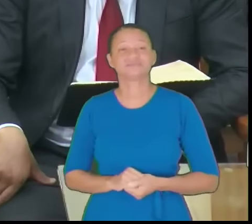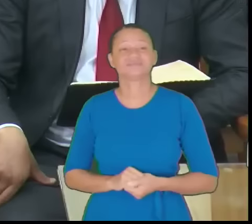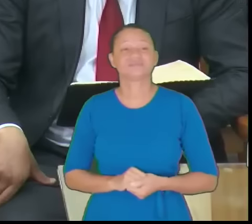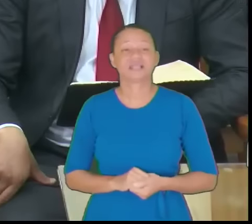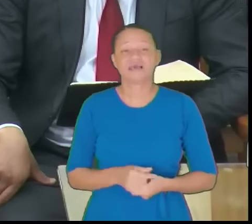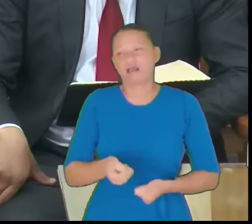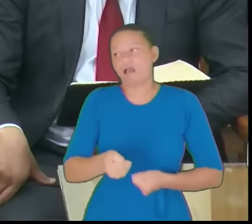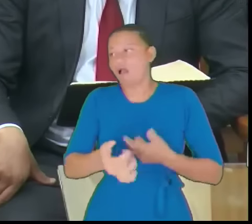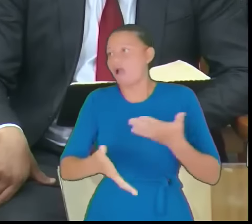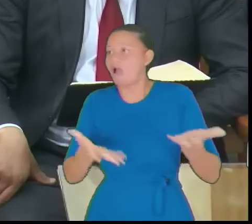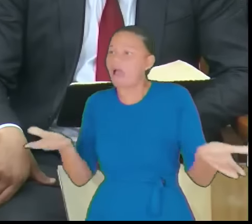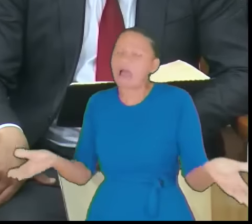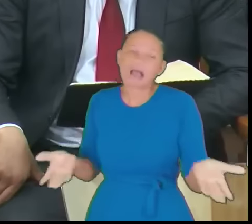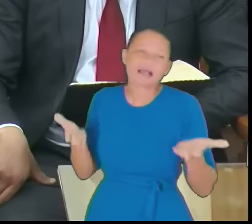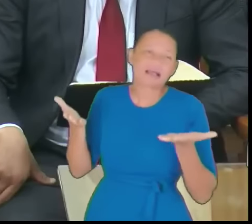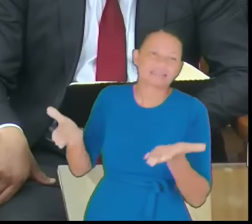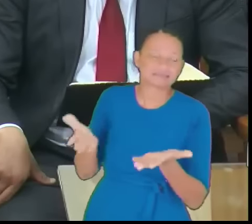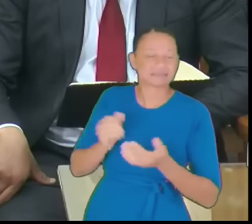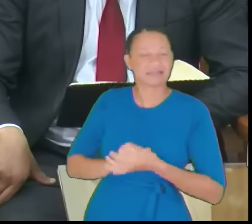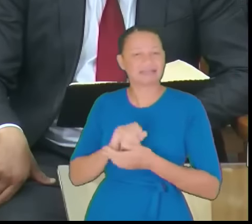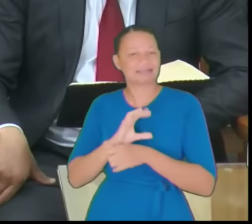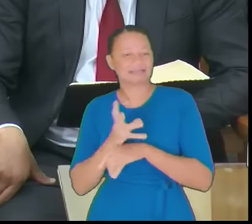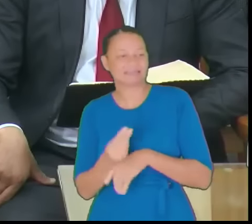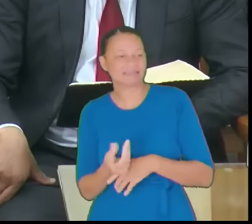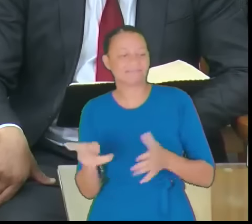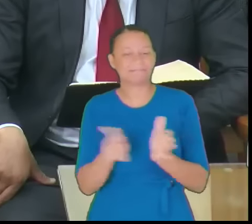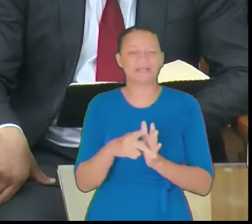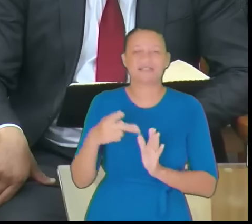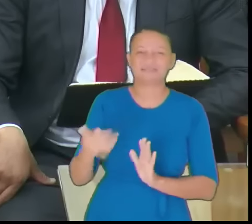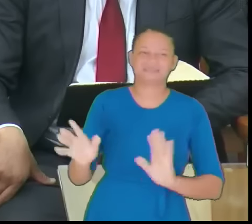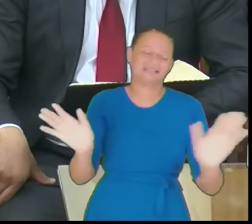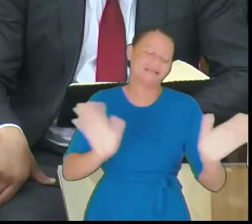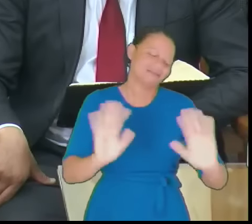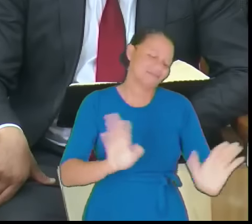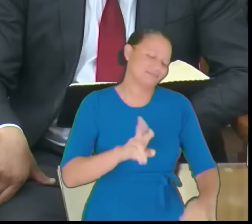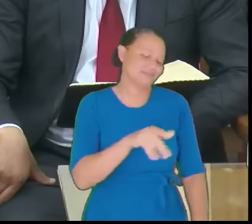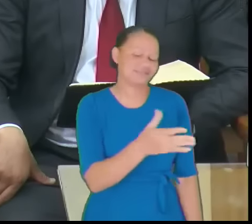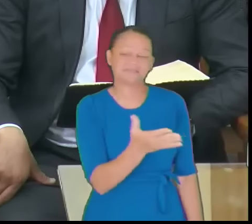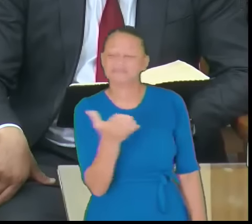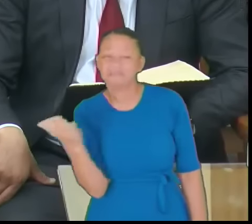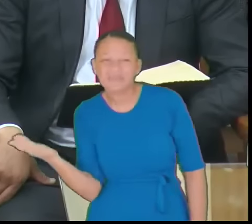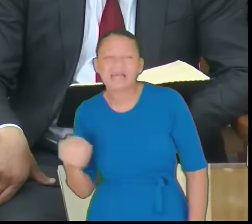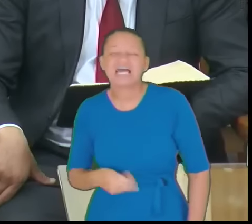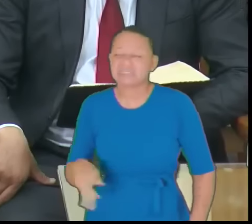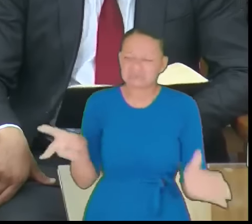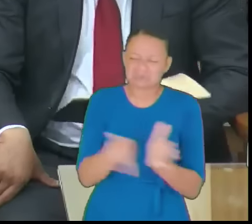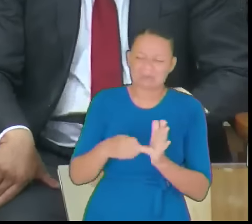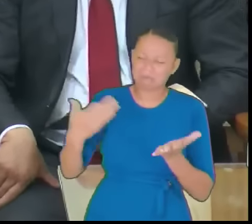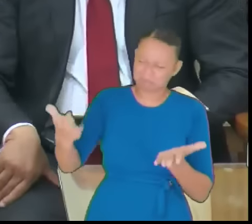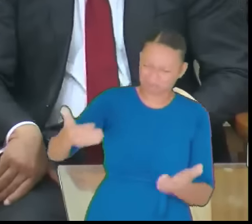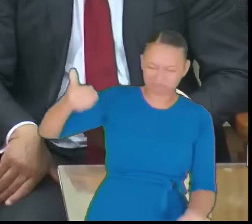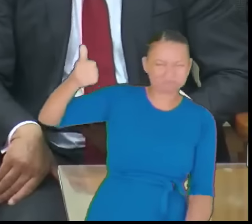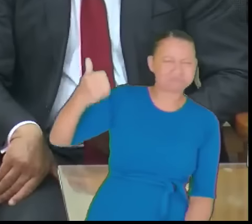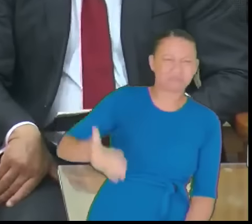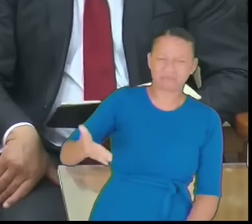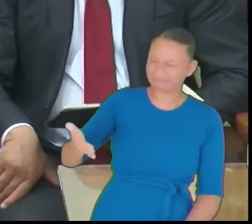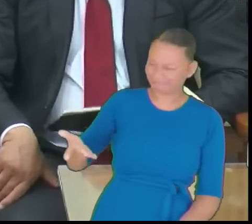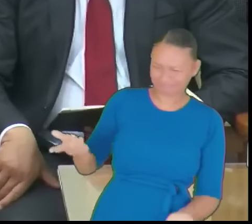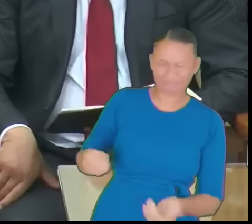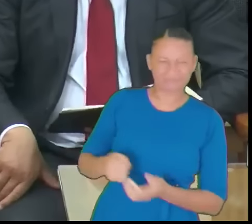Diga que isso é a igreja, não. Olha a igreja dos crentes. Não, meu irmão. Isso é uma marmota que está em nosso